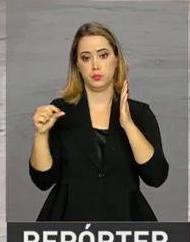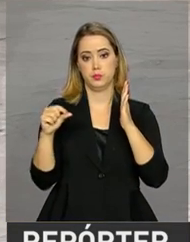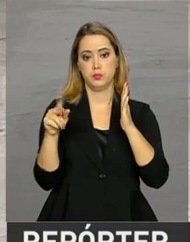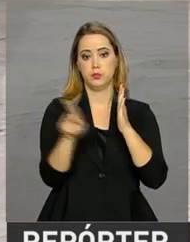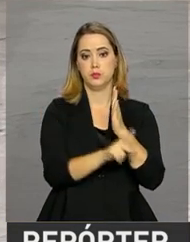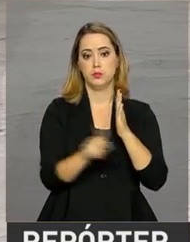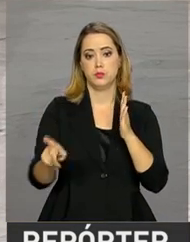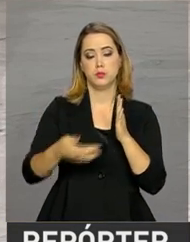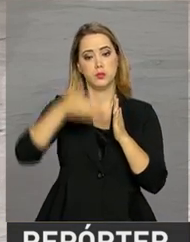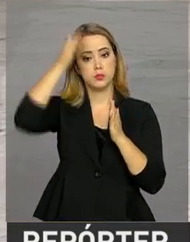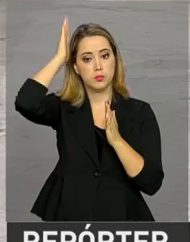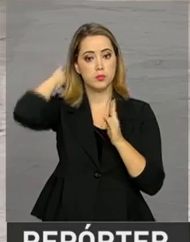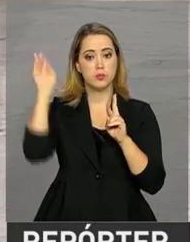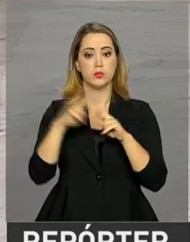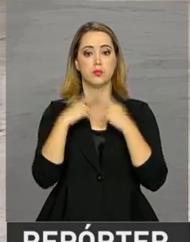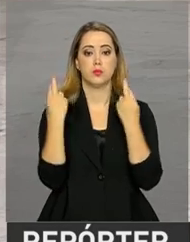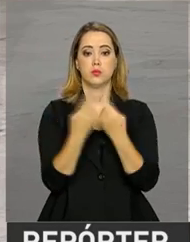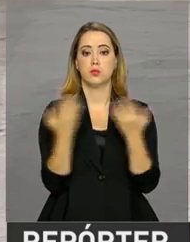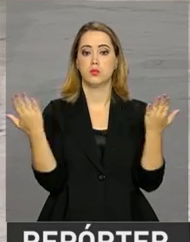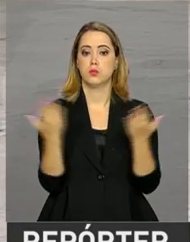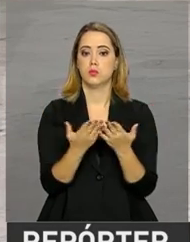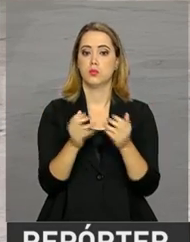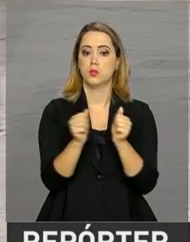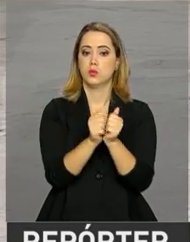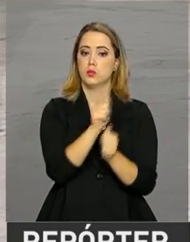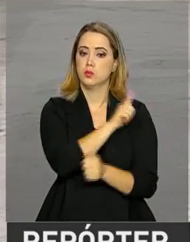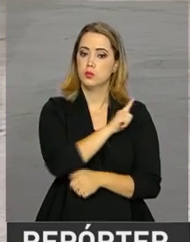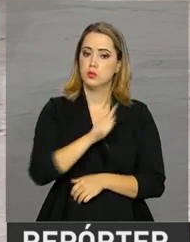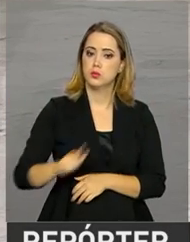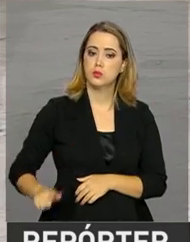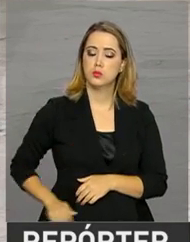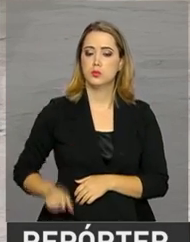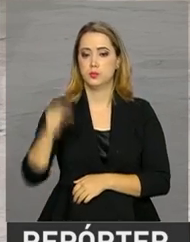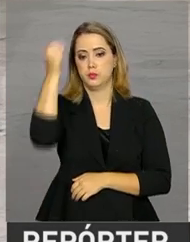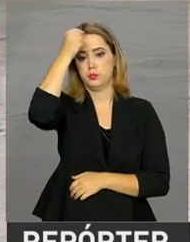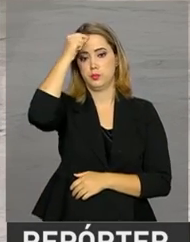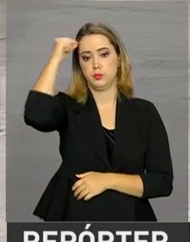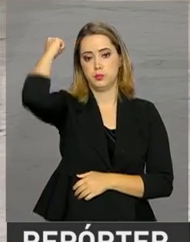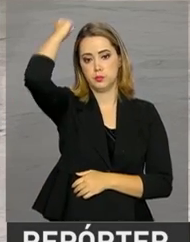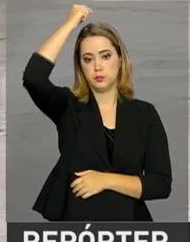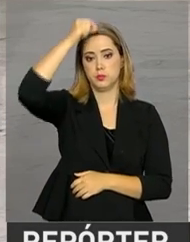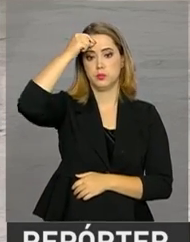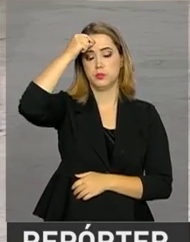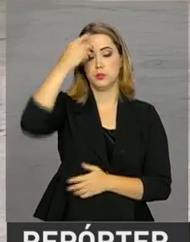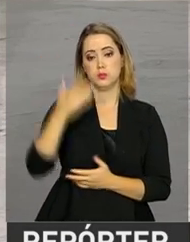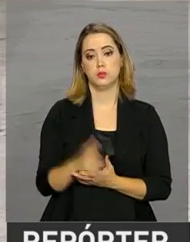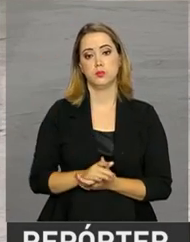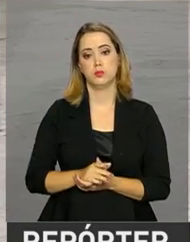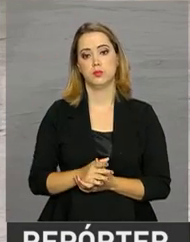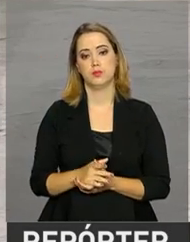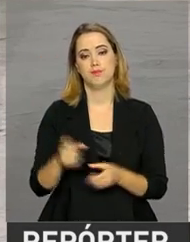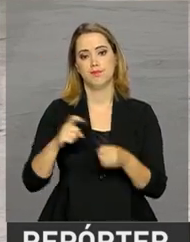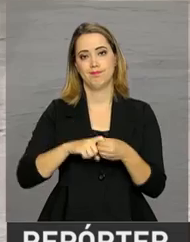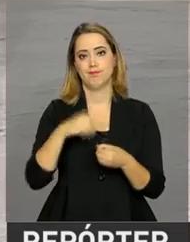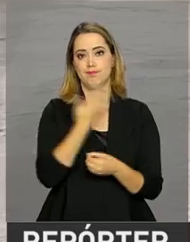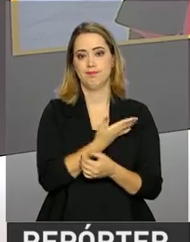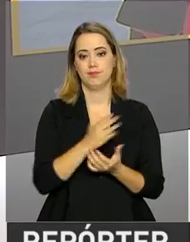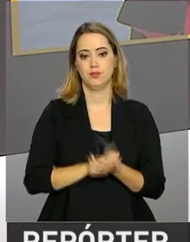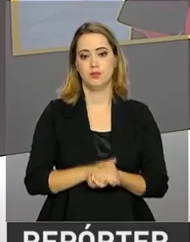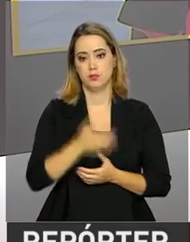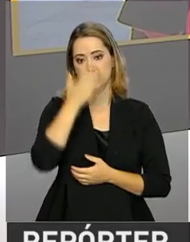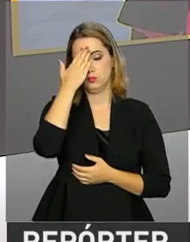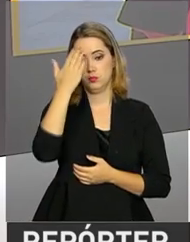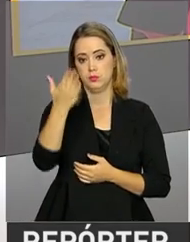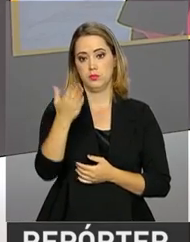o presidente Michel Temer está reunido neste momento com o governador do Estado do Espírito Santo Paulo UnG Leandro é com você obrigado